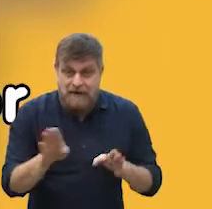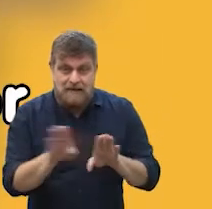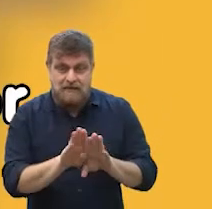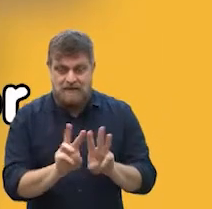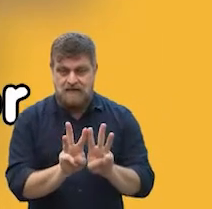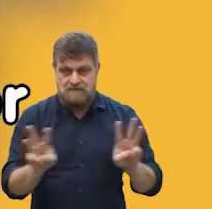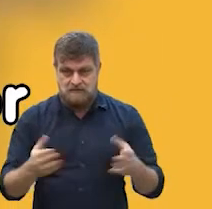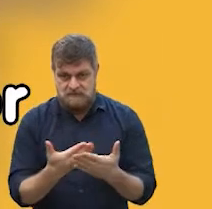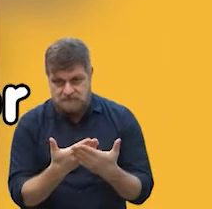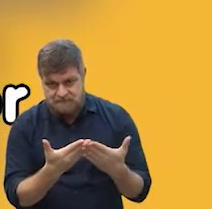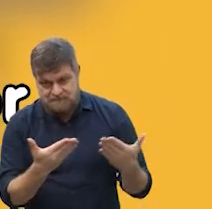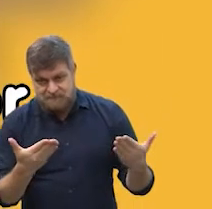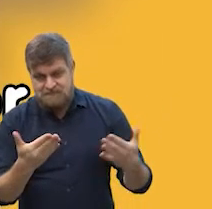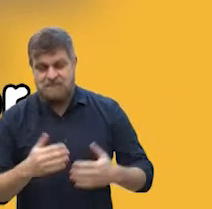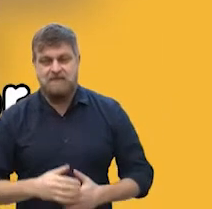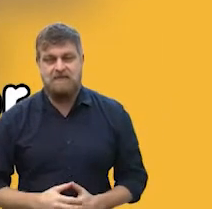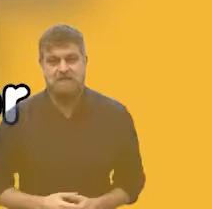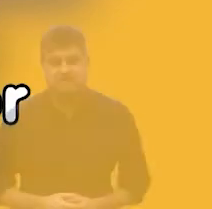no site